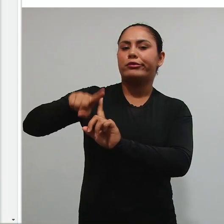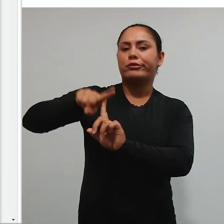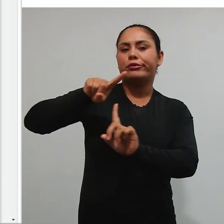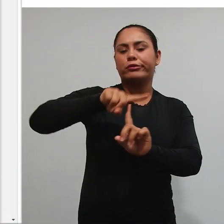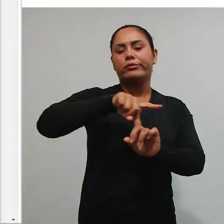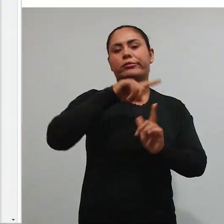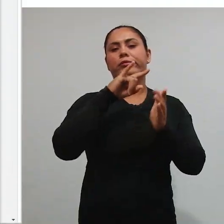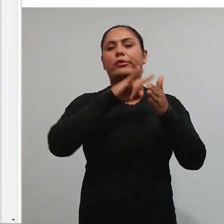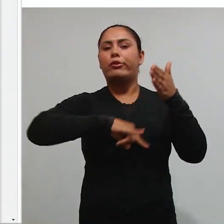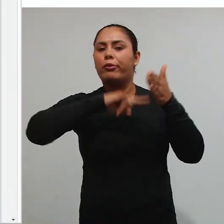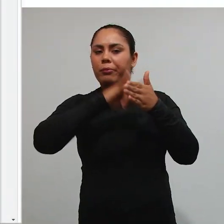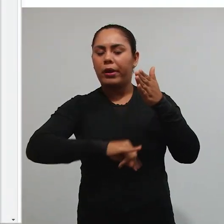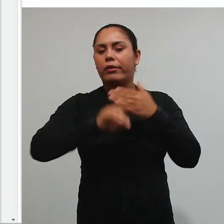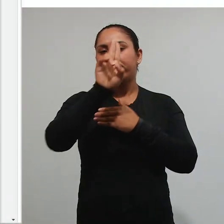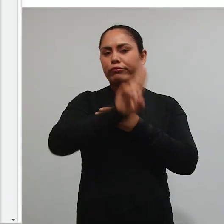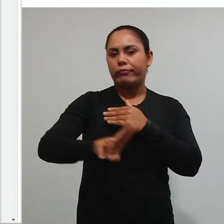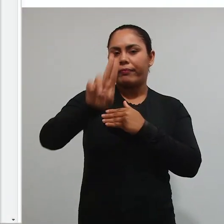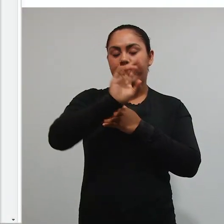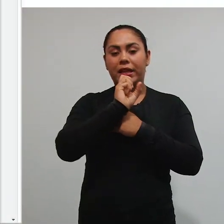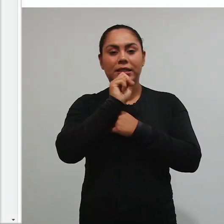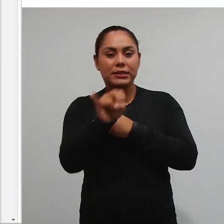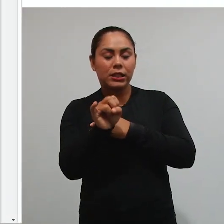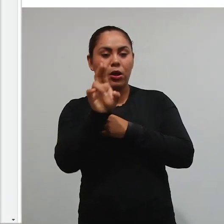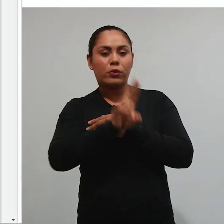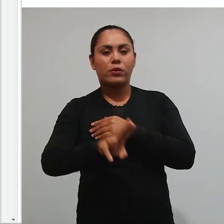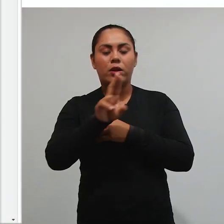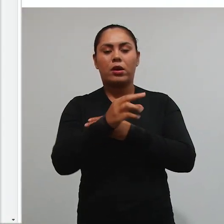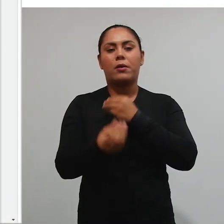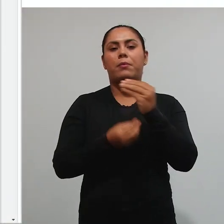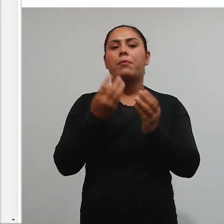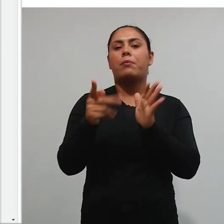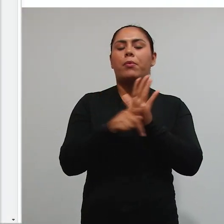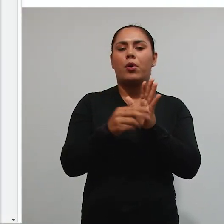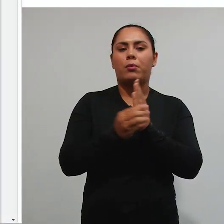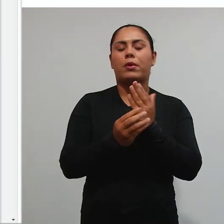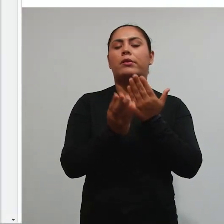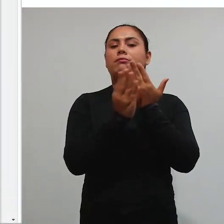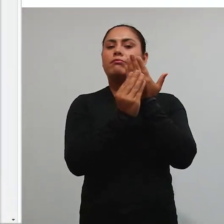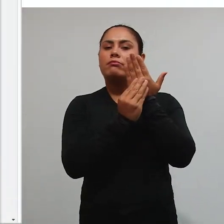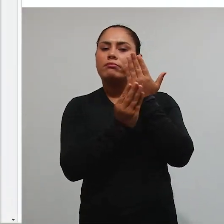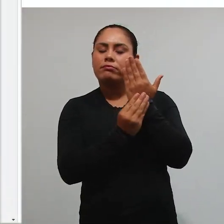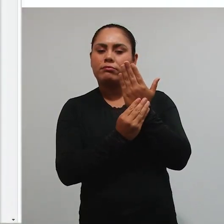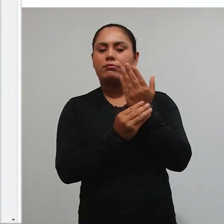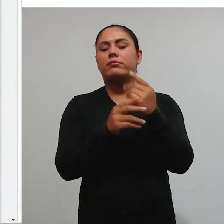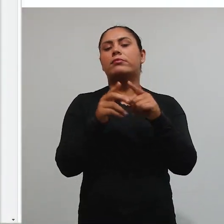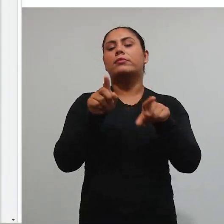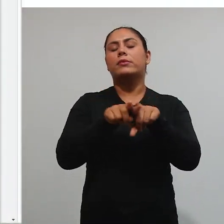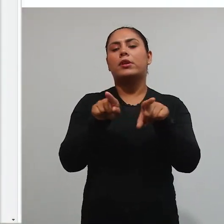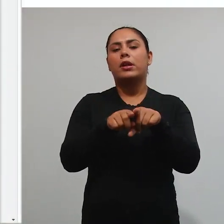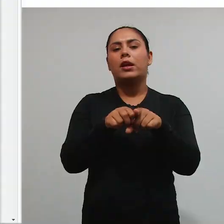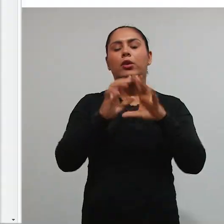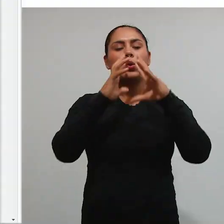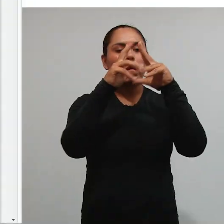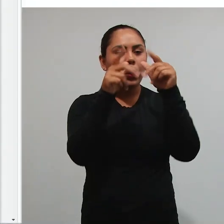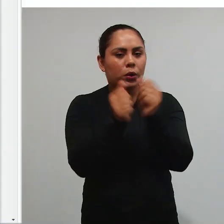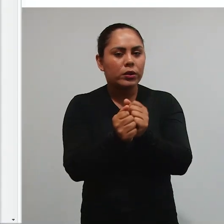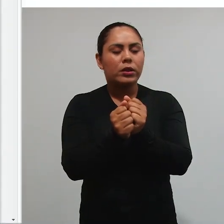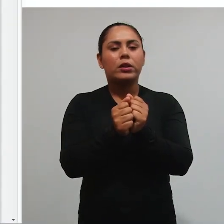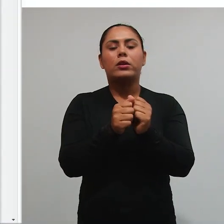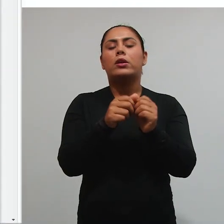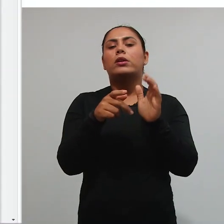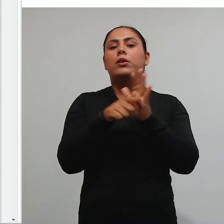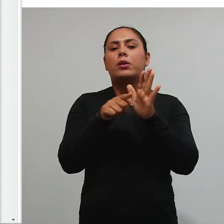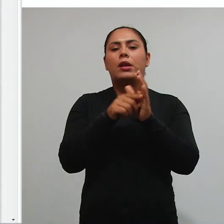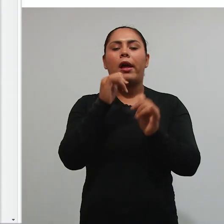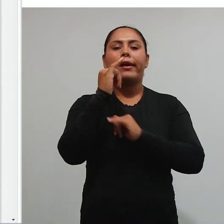de documento que você for usar. Então, se você for usar uma monografia no todo, se você for usar a monografia que está em